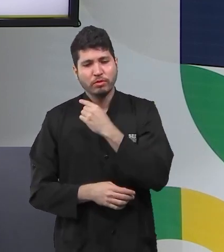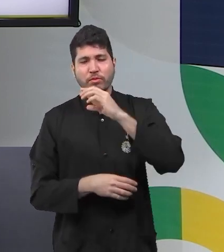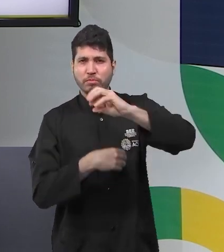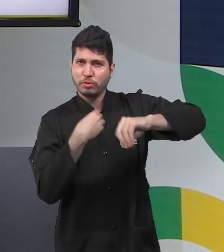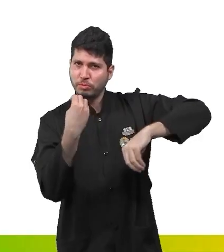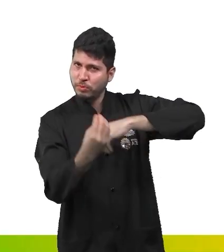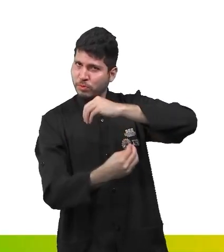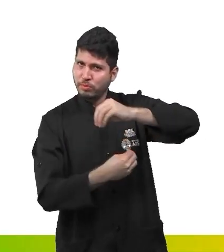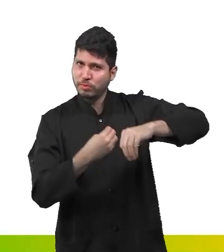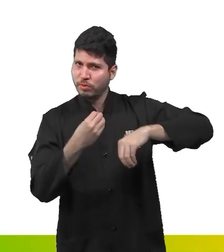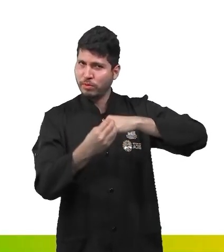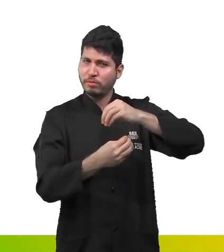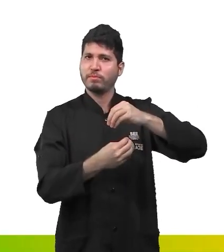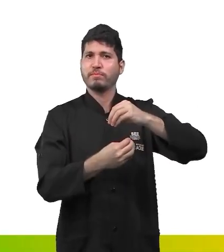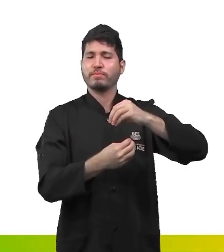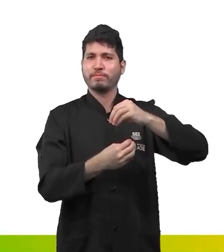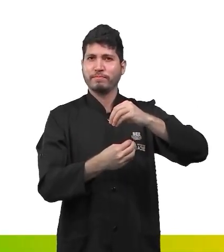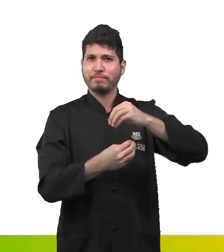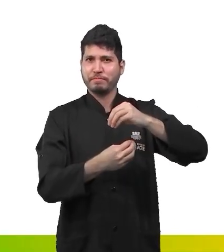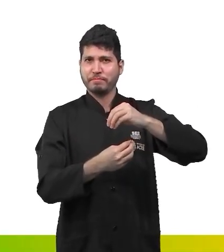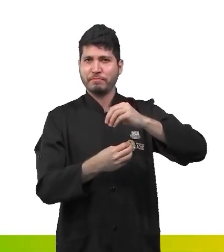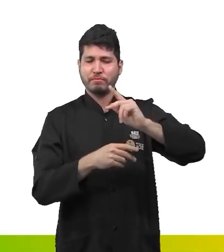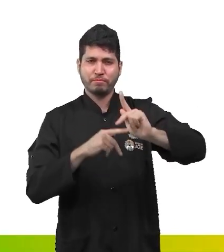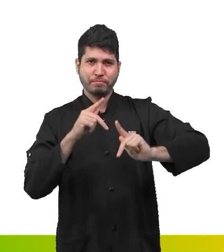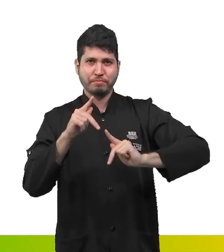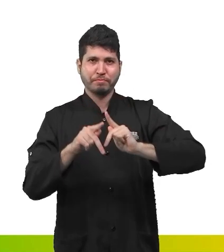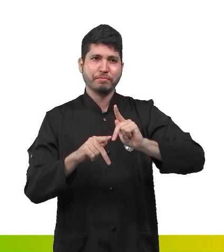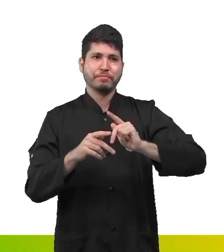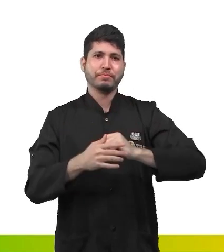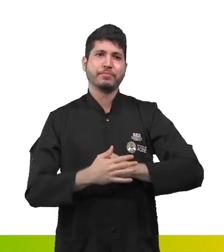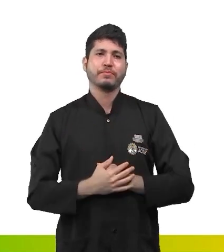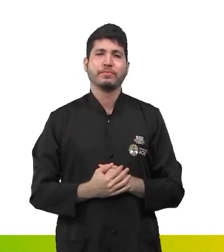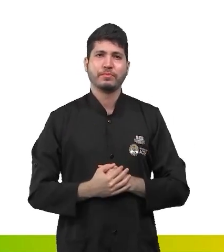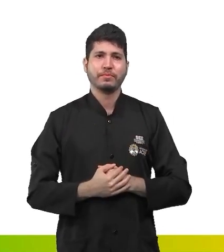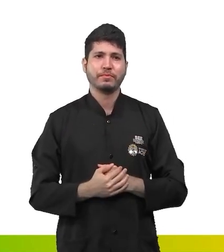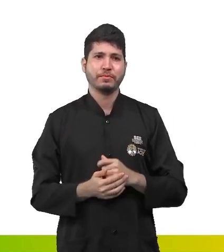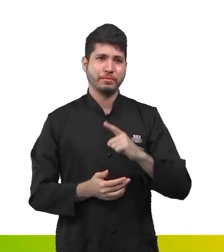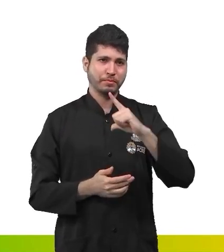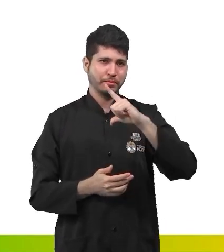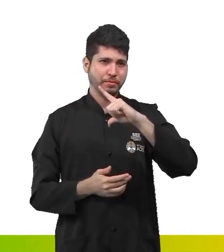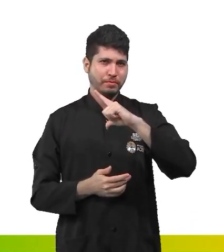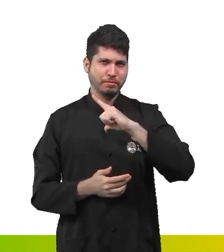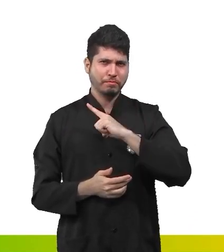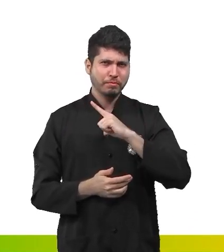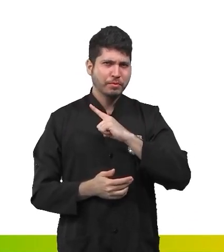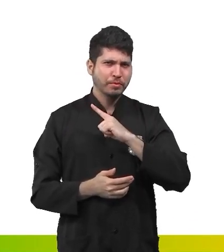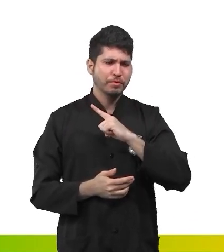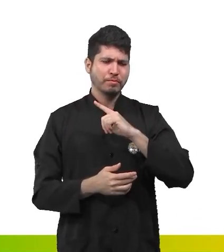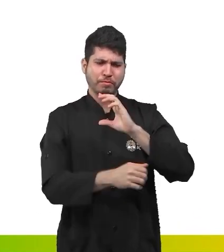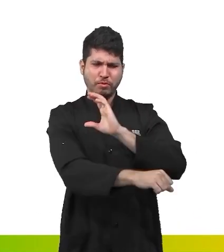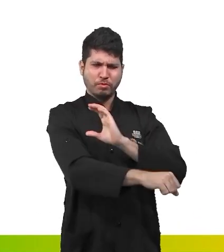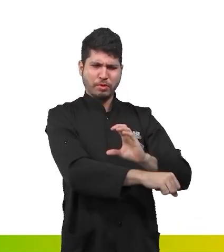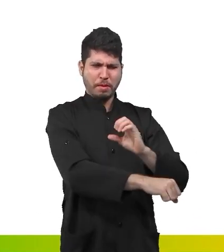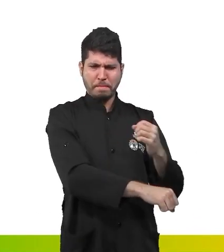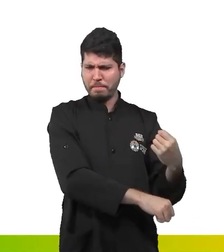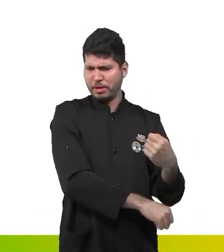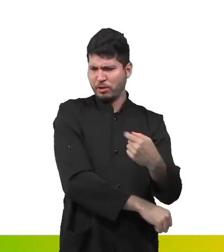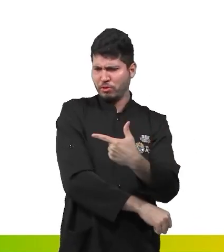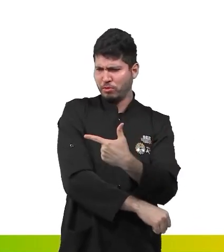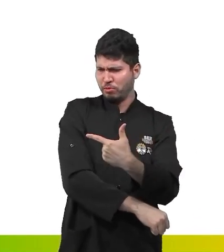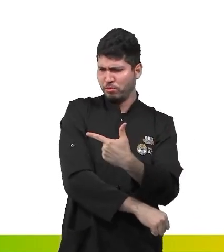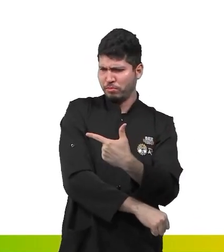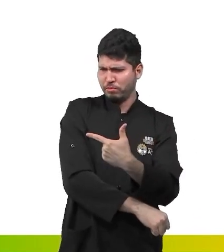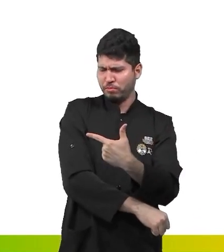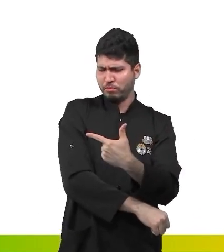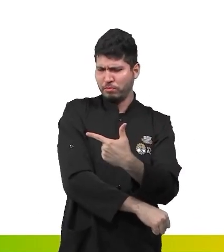Tranquilo? Vamos aqui fazer uma reflexão final. Existe uma cultura melhor que a outra? Essa